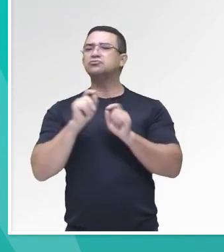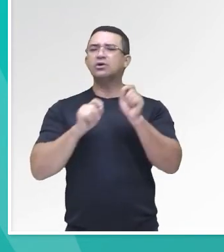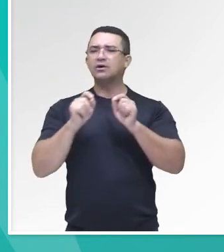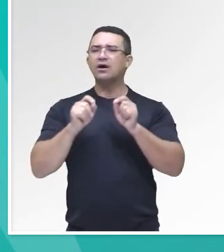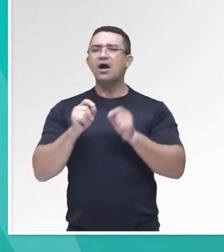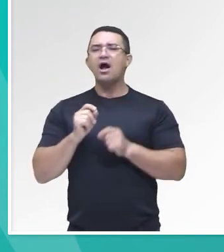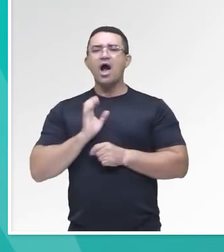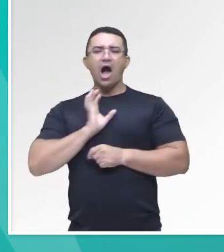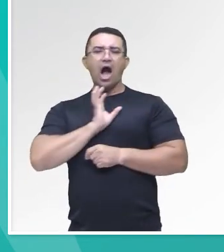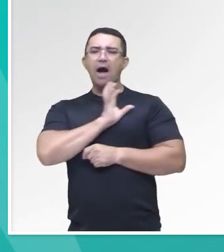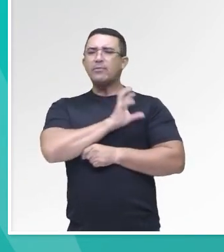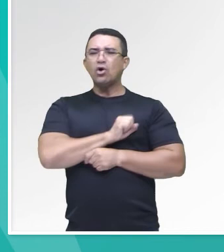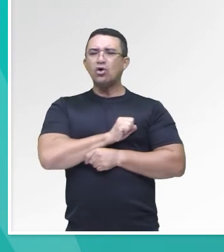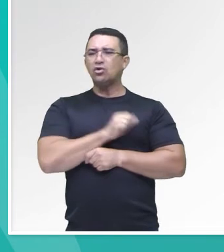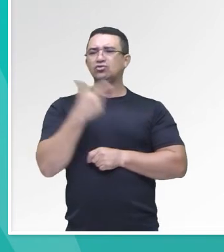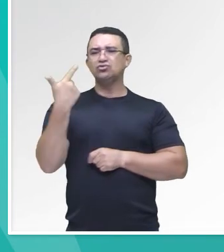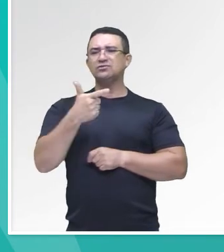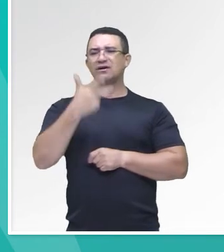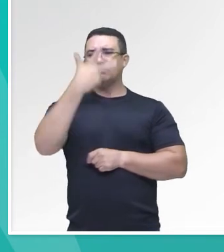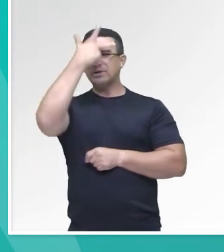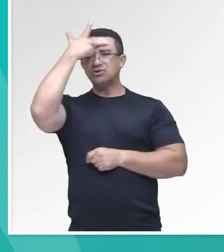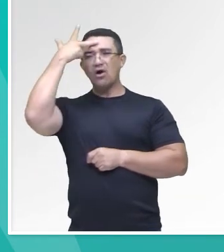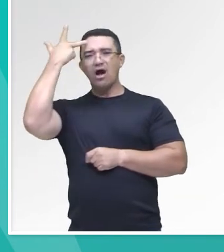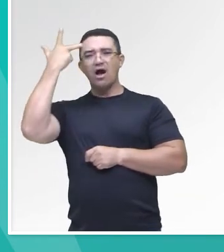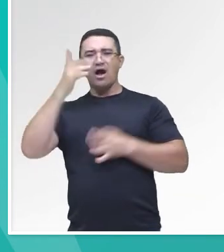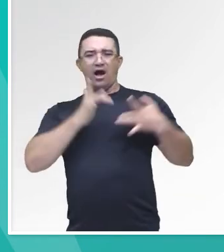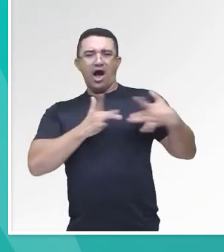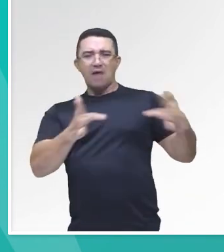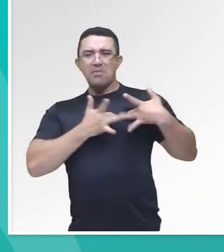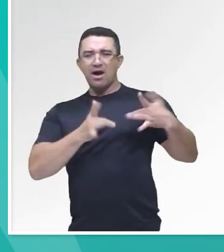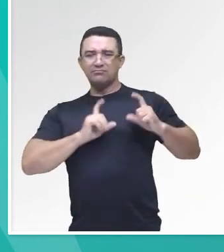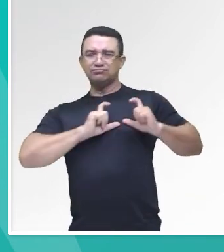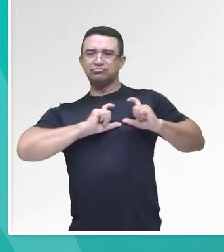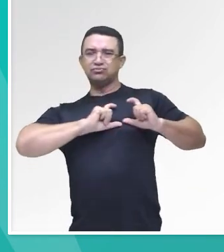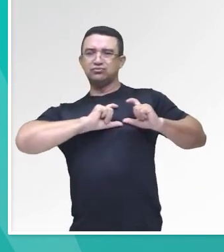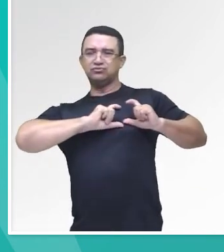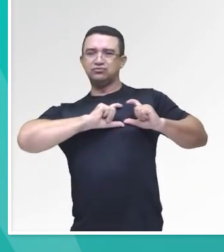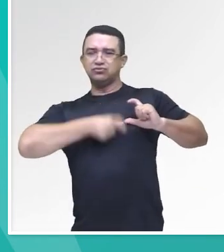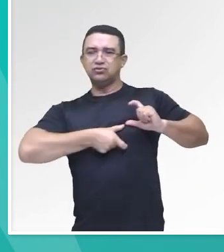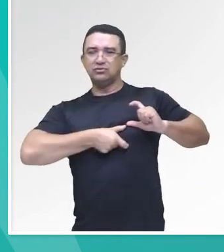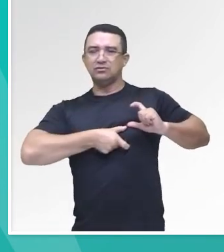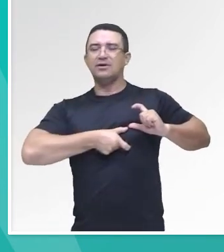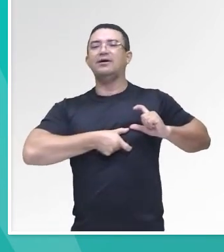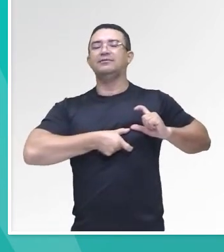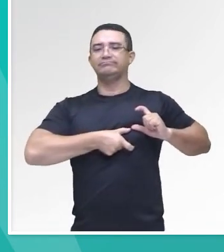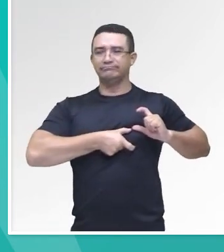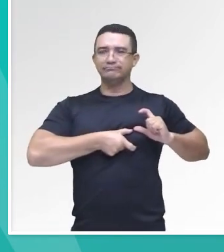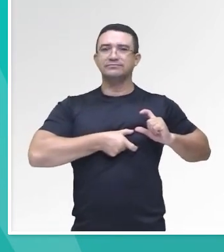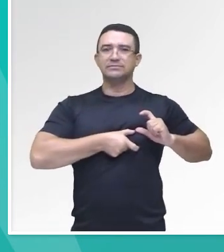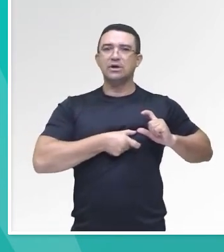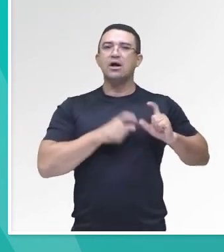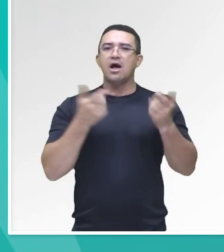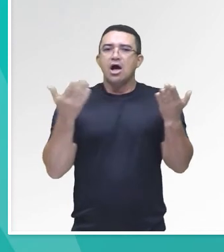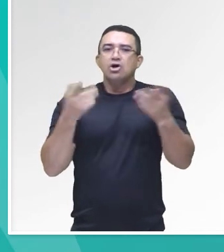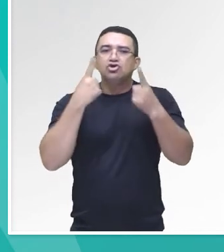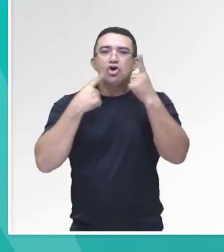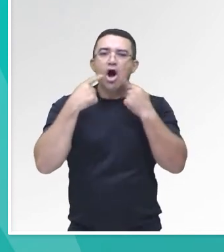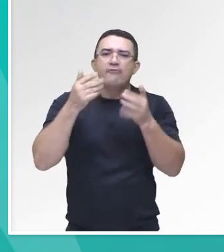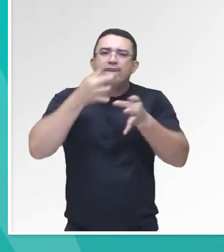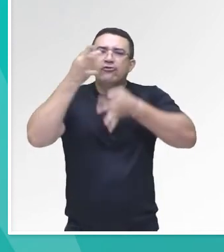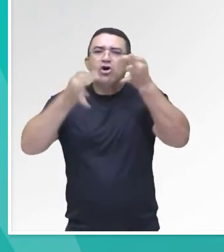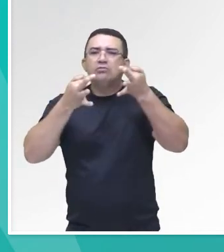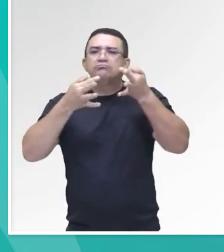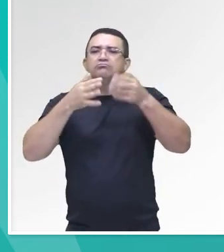ele inicia: choram as rosas, seu perfume agora se transforma em lágrimas. Seu perfume,